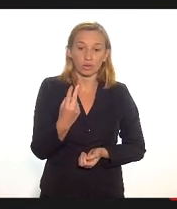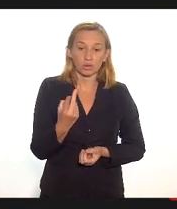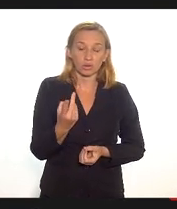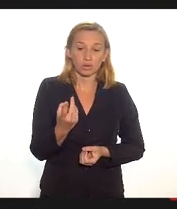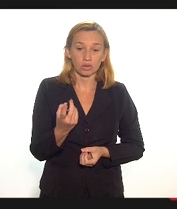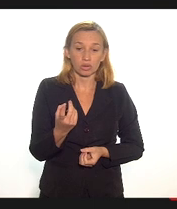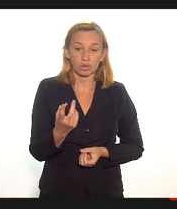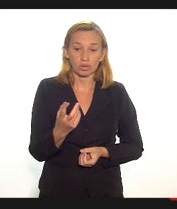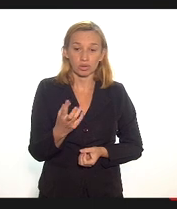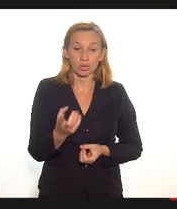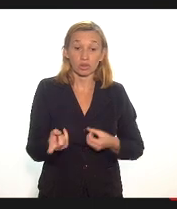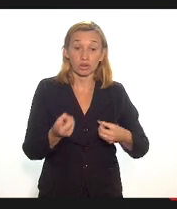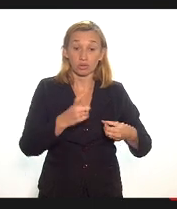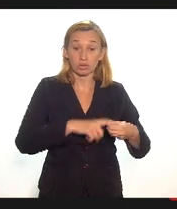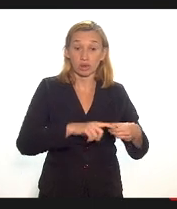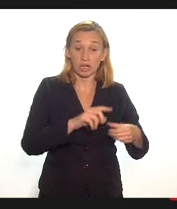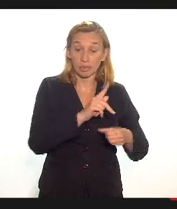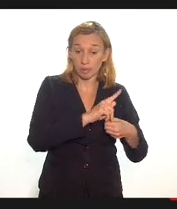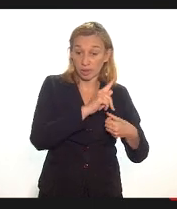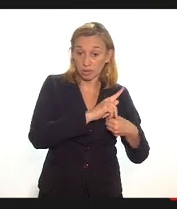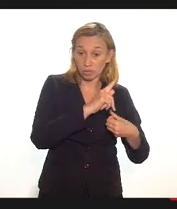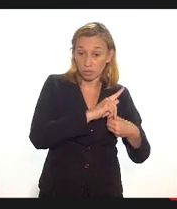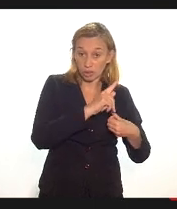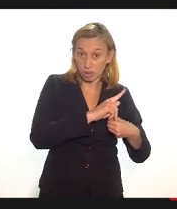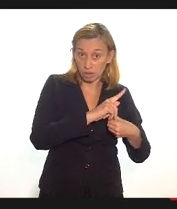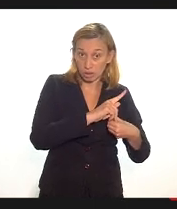retornado à Petrobras